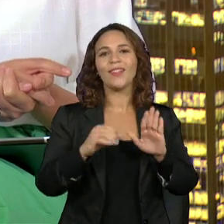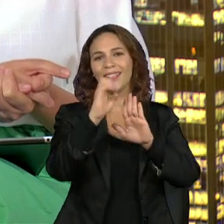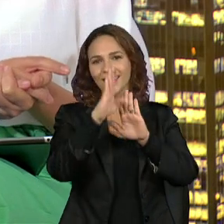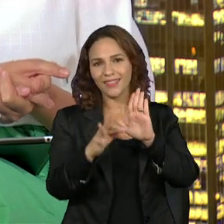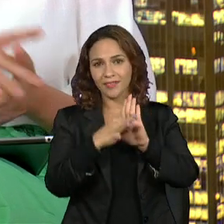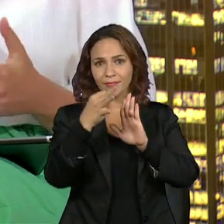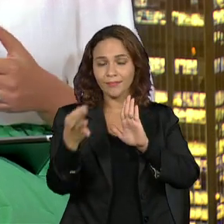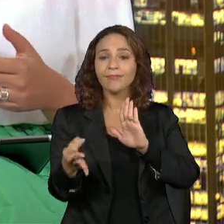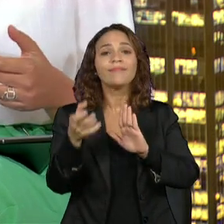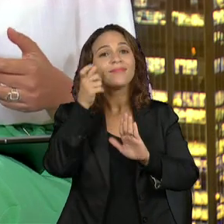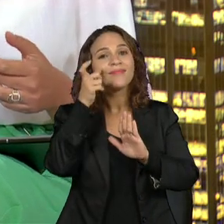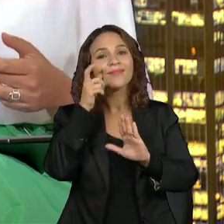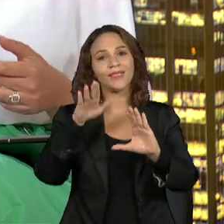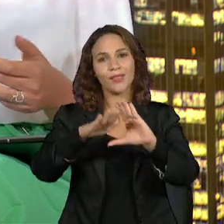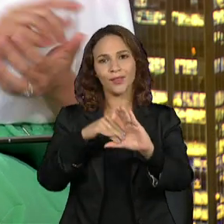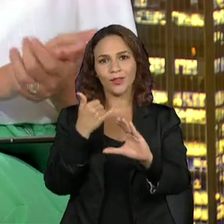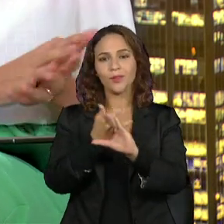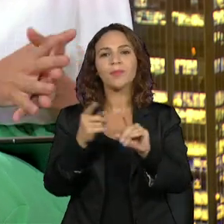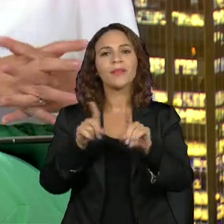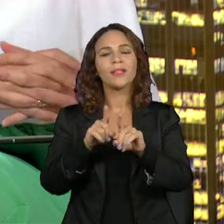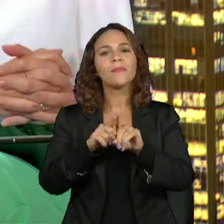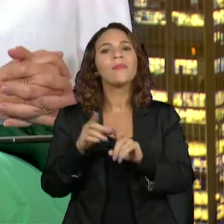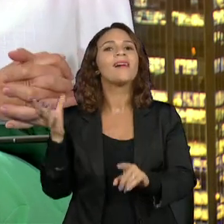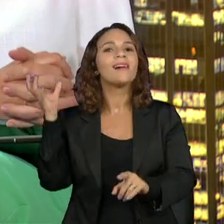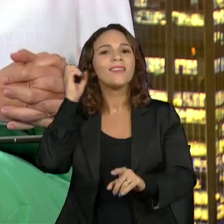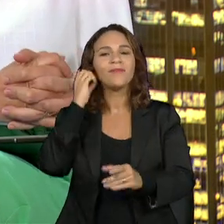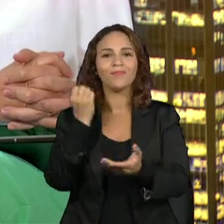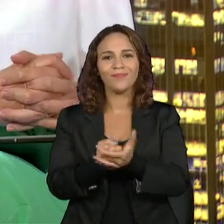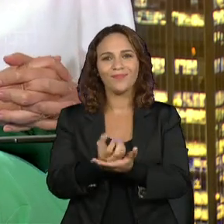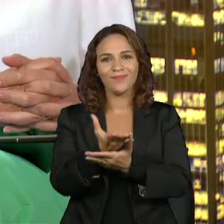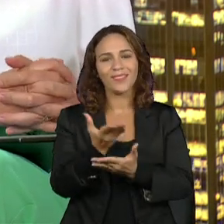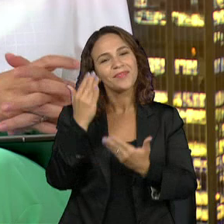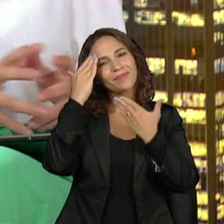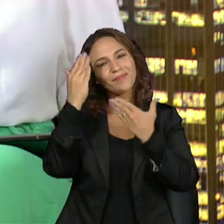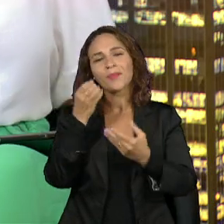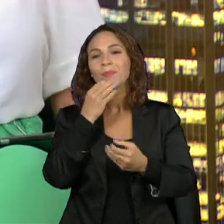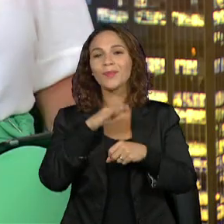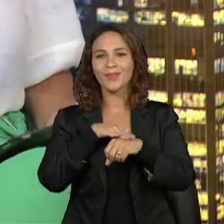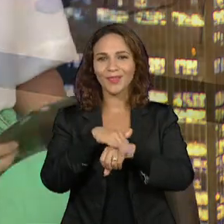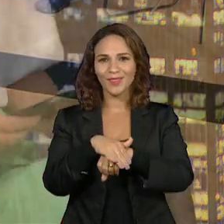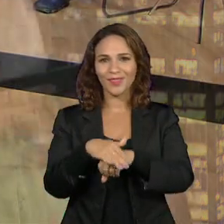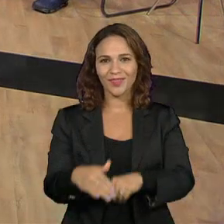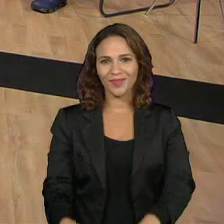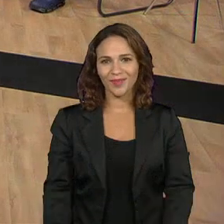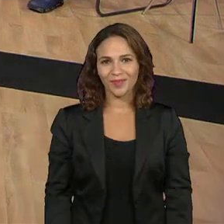programas pelo YouTube e também o nosso podcast. Obrigada pela companhia. Ótima noite para você.